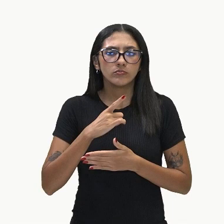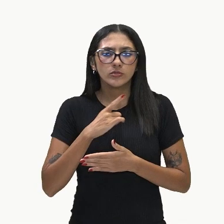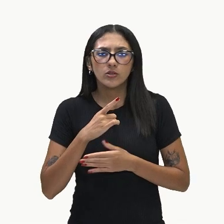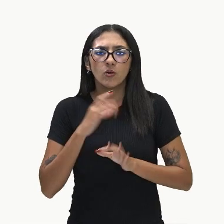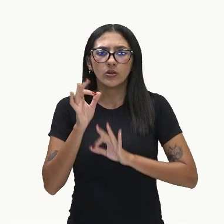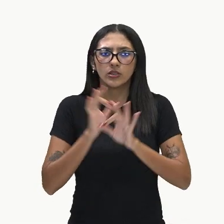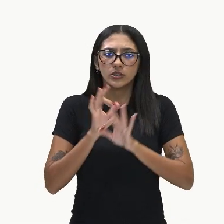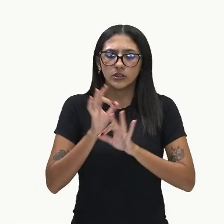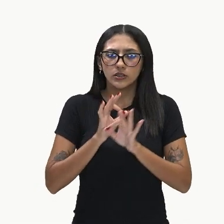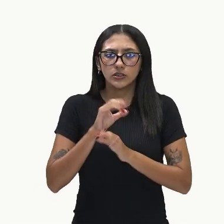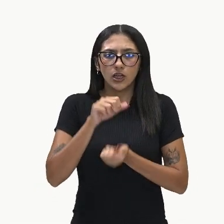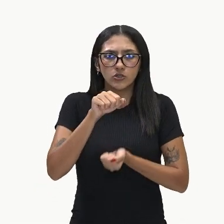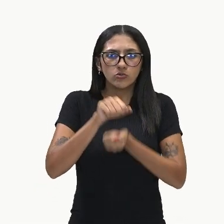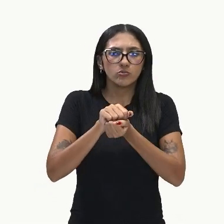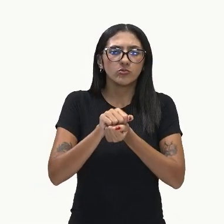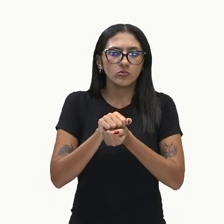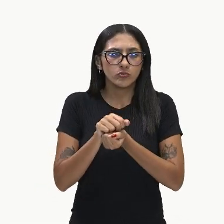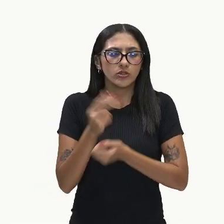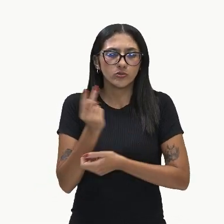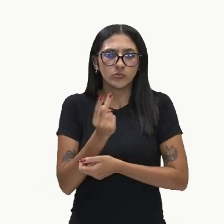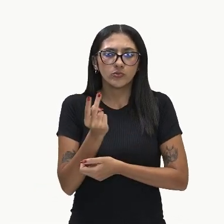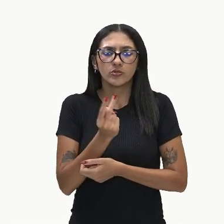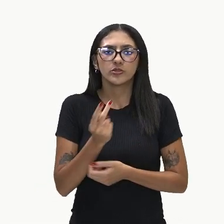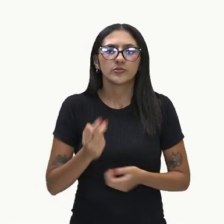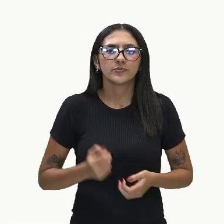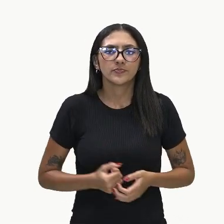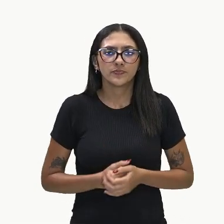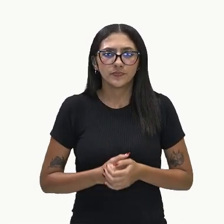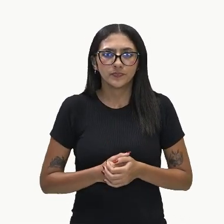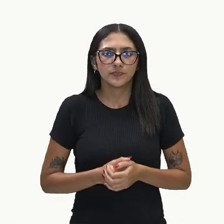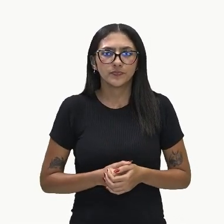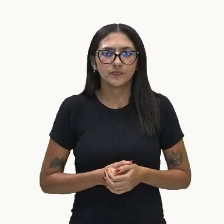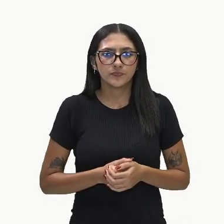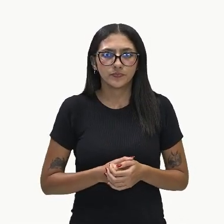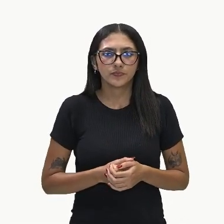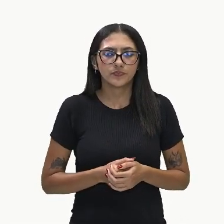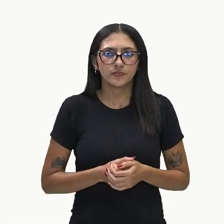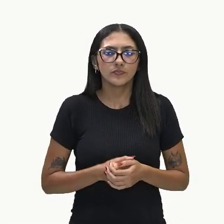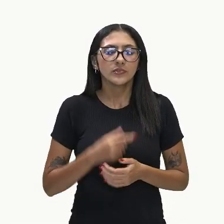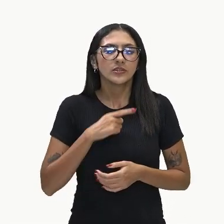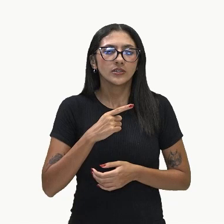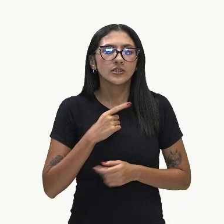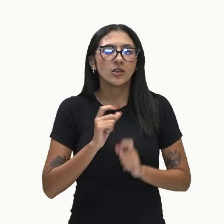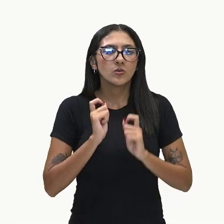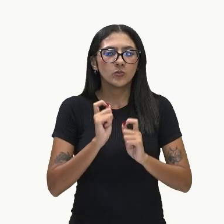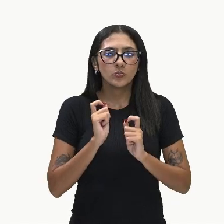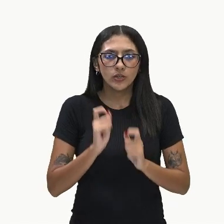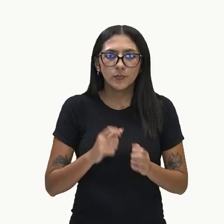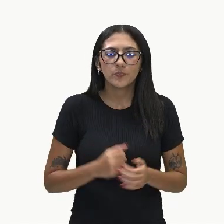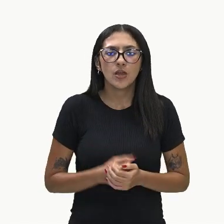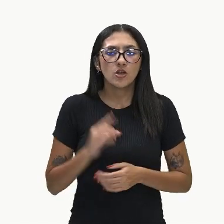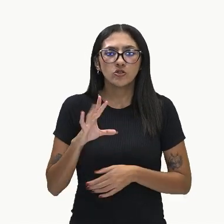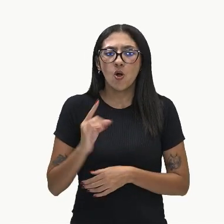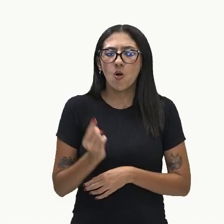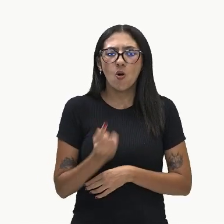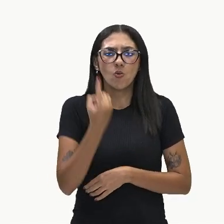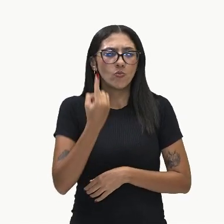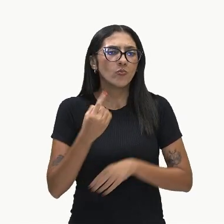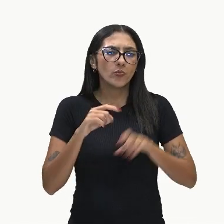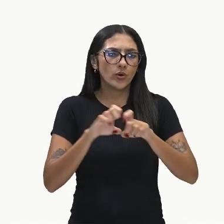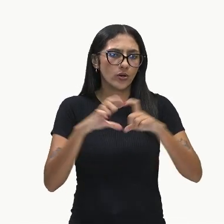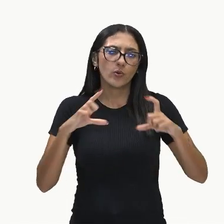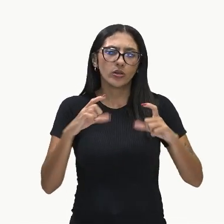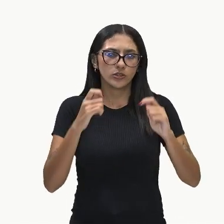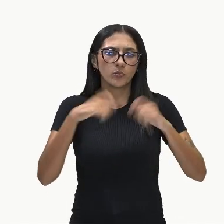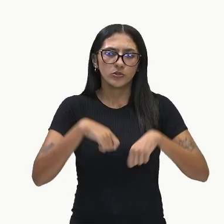vai fazer com que, né, isso vai fazer com que a gente obtenha aí uma única equação,